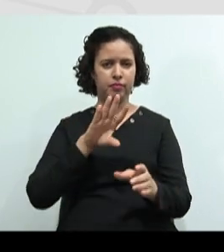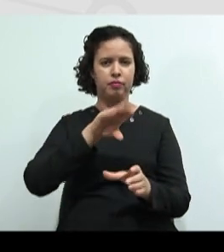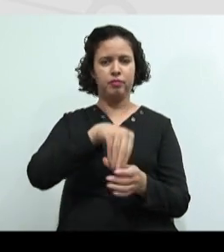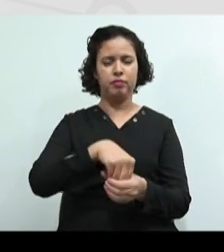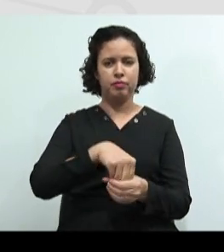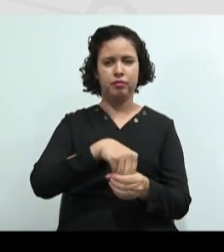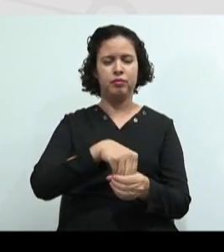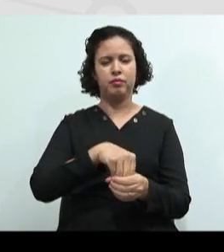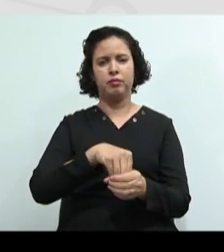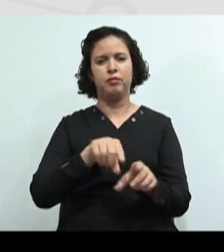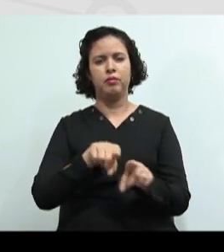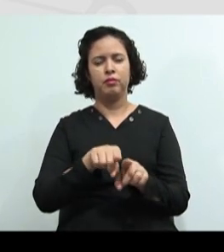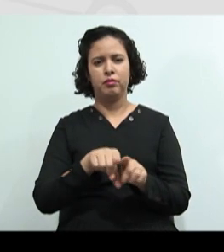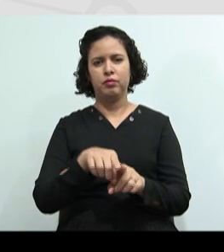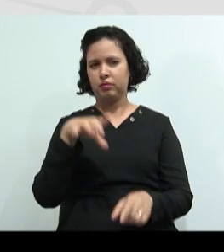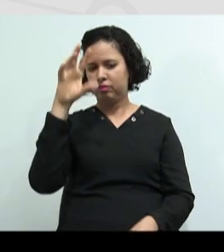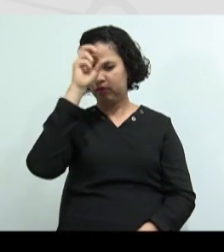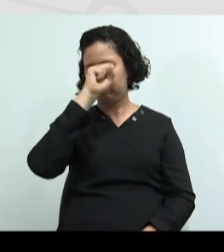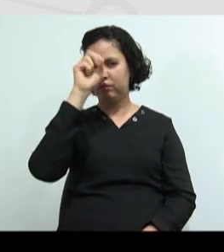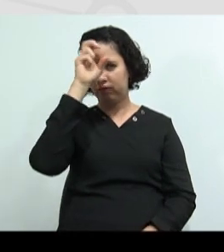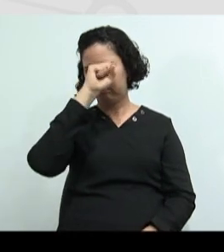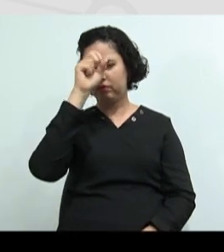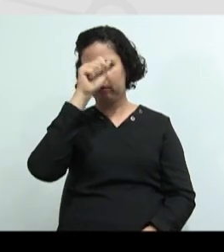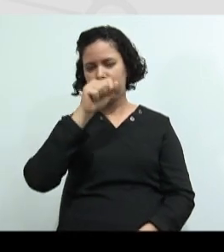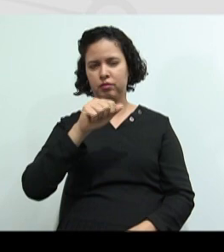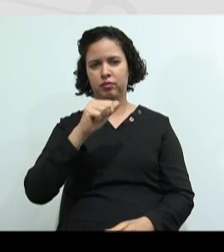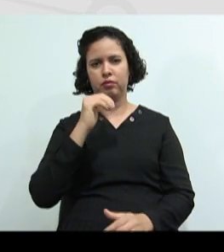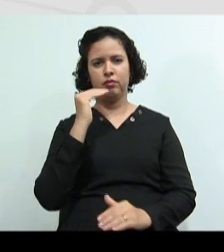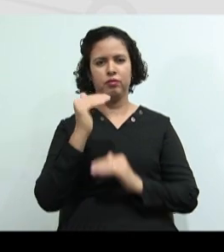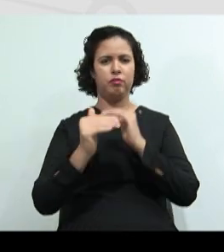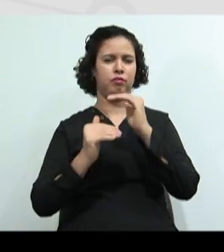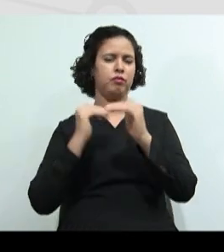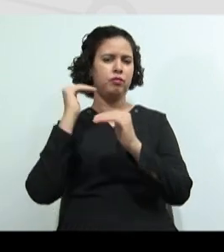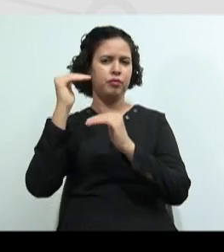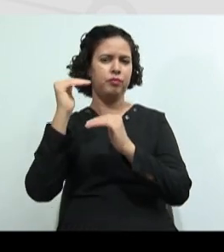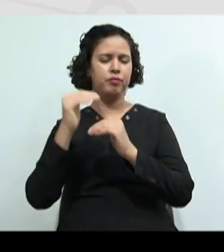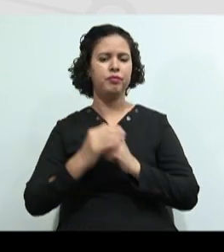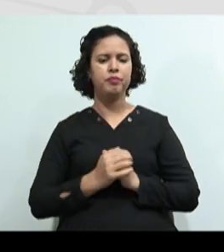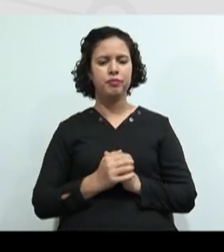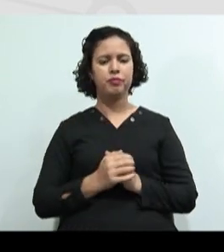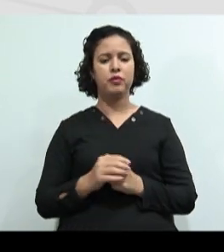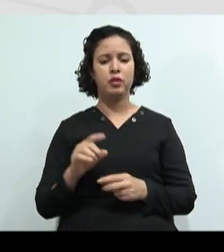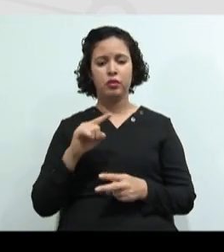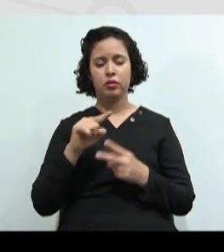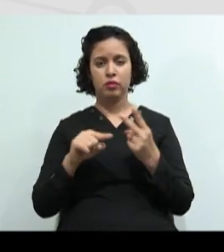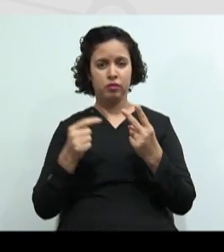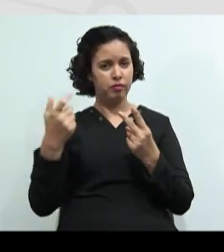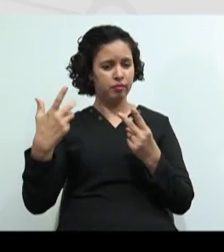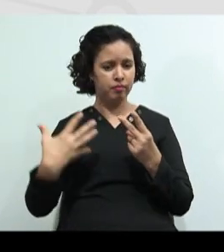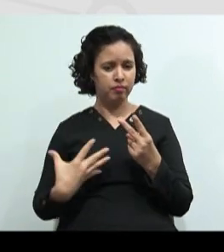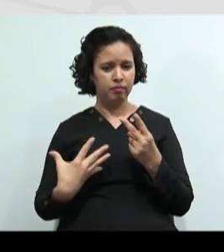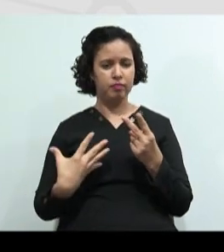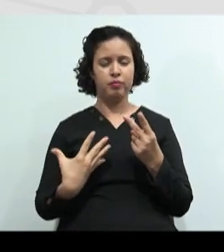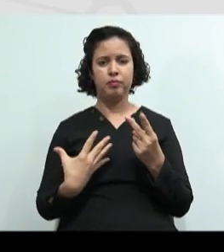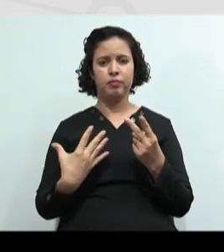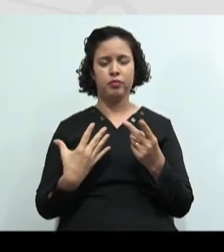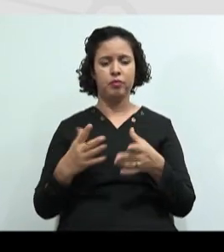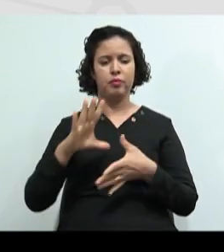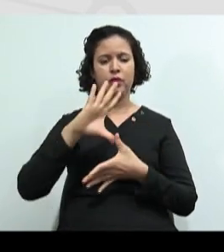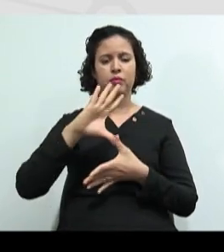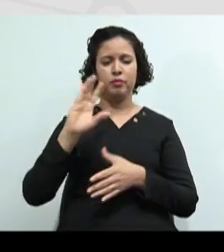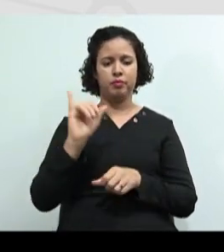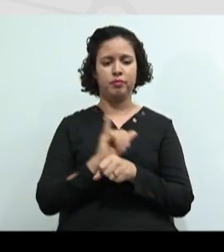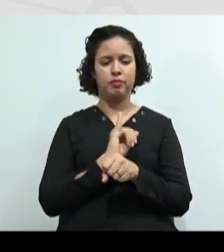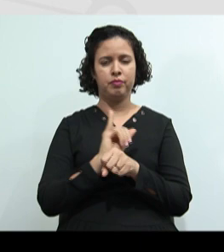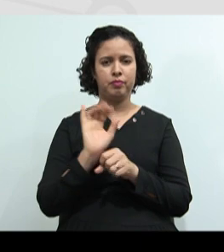a perspectiva do aprendizado e crescimento. Segundo os autores, Kaplan e Norton, novamente, o mapa estratégico adiciona